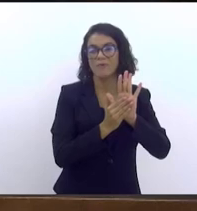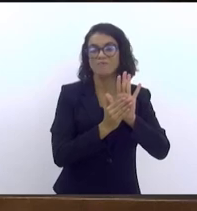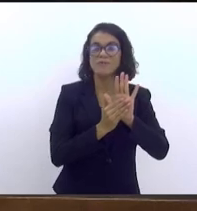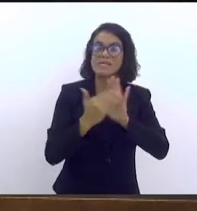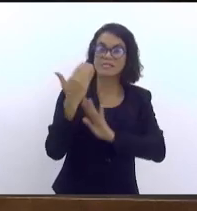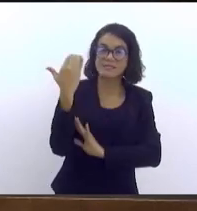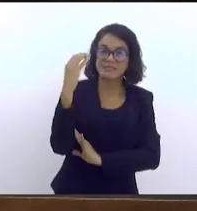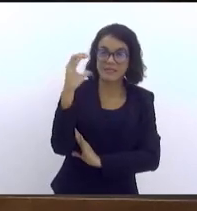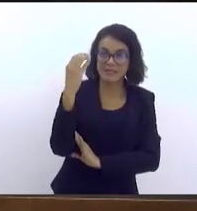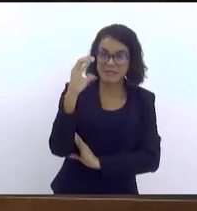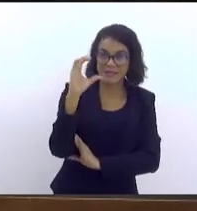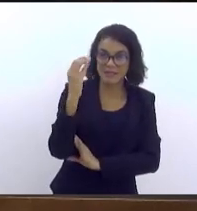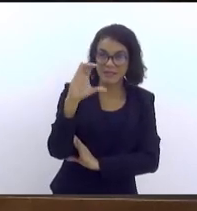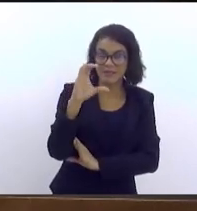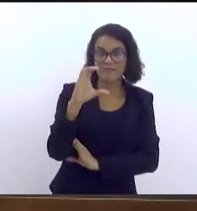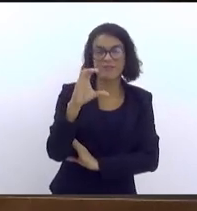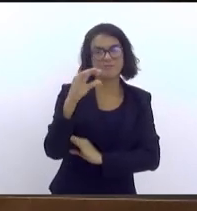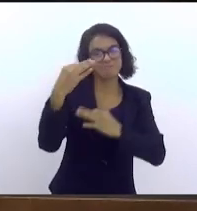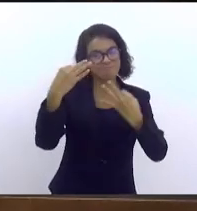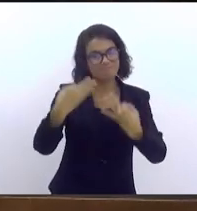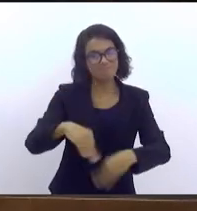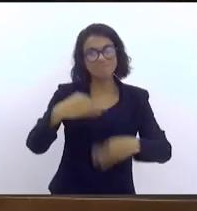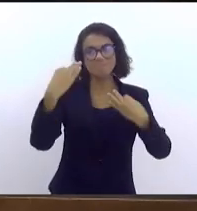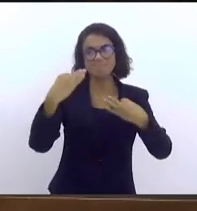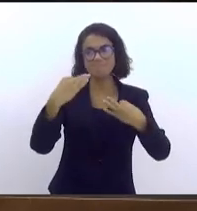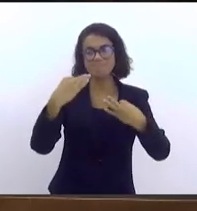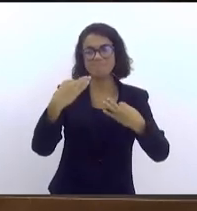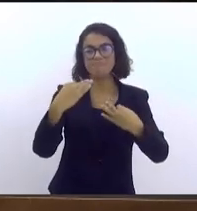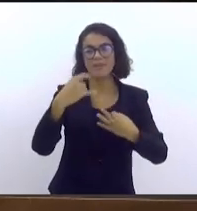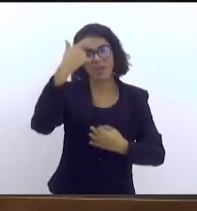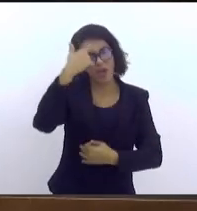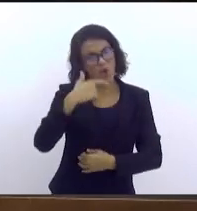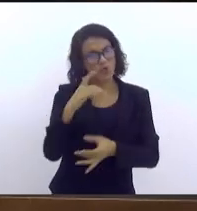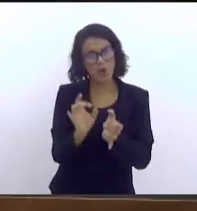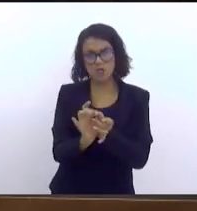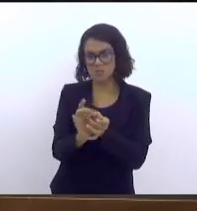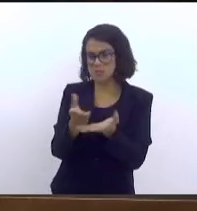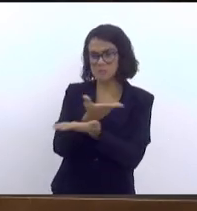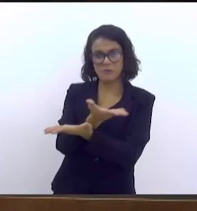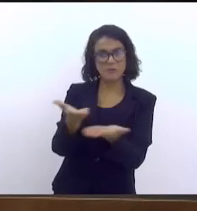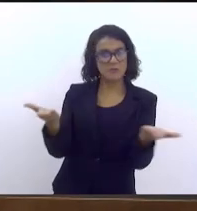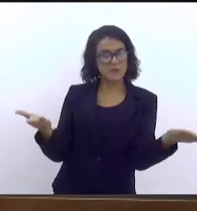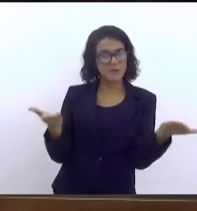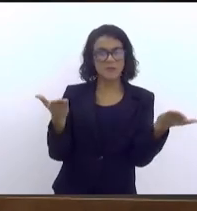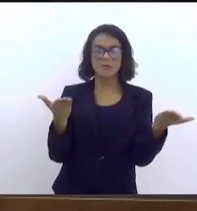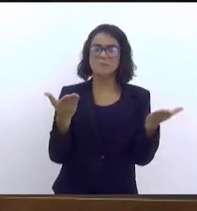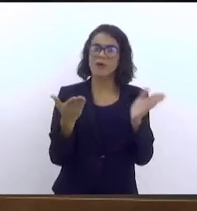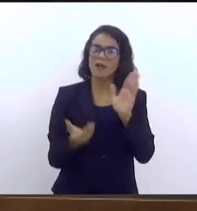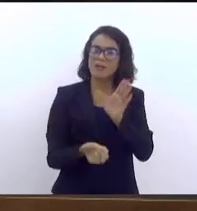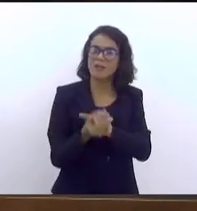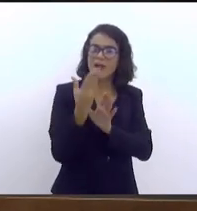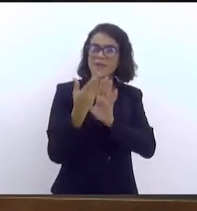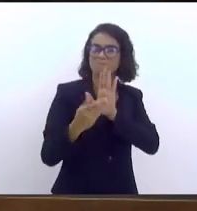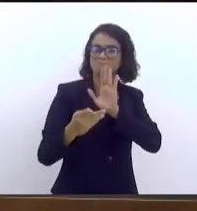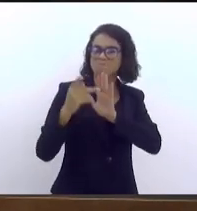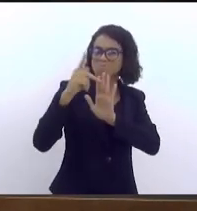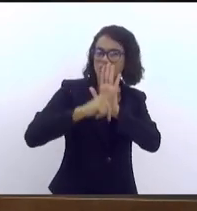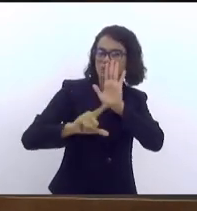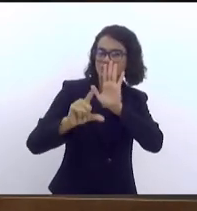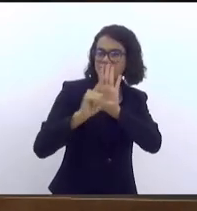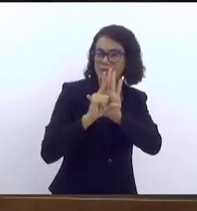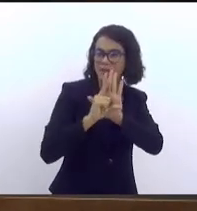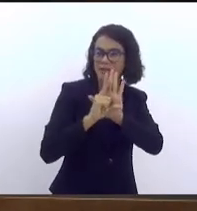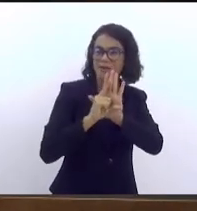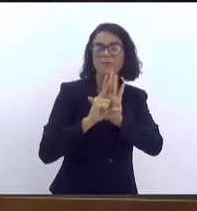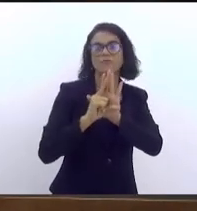científicas eficaz que eu me coloca à disposição de todos para fazer projetos de lei que